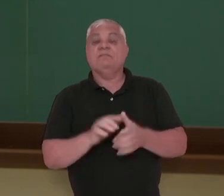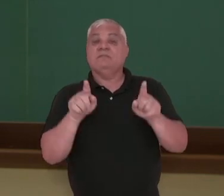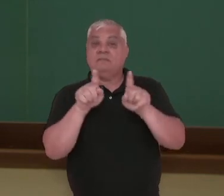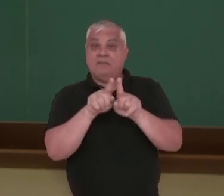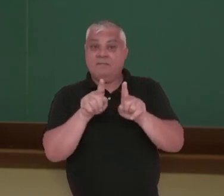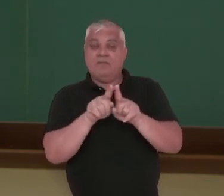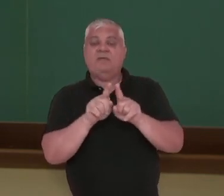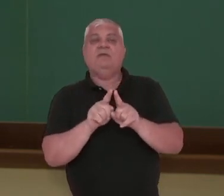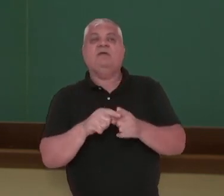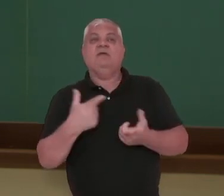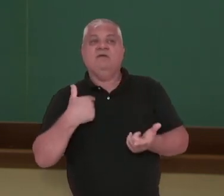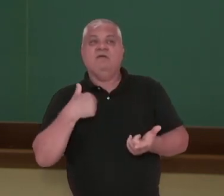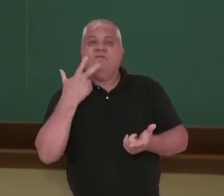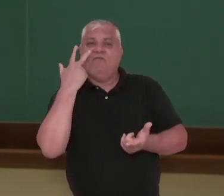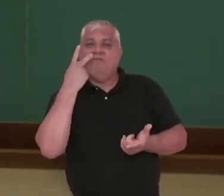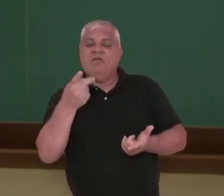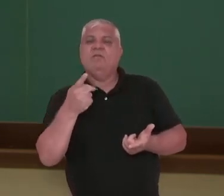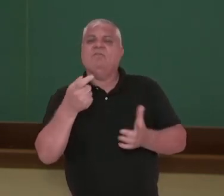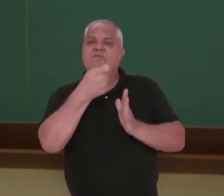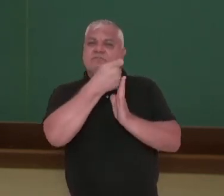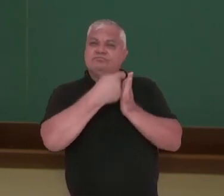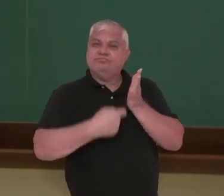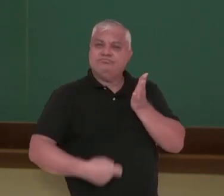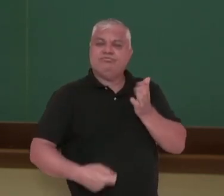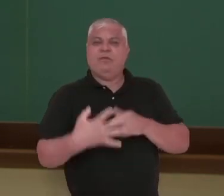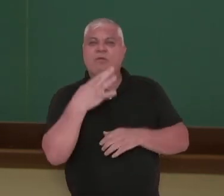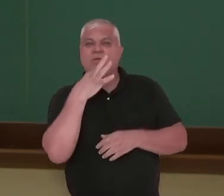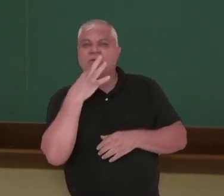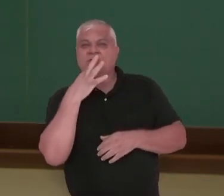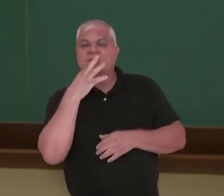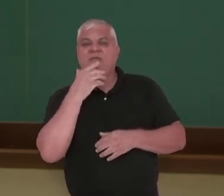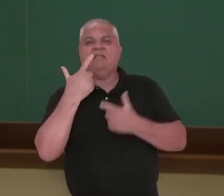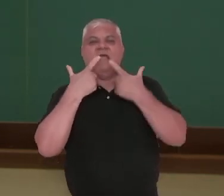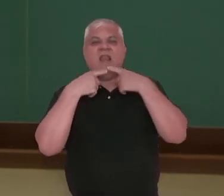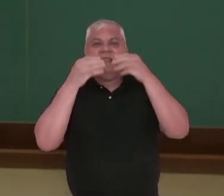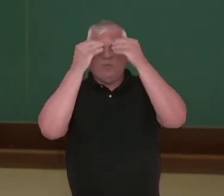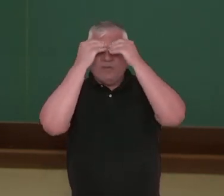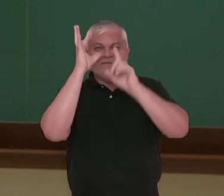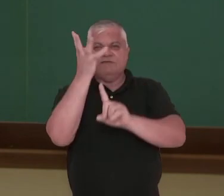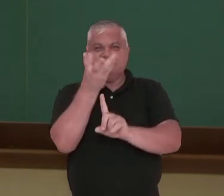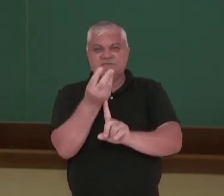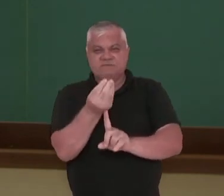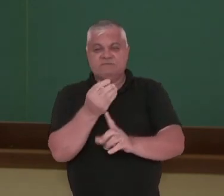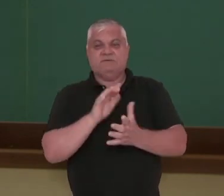Analisamos e nos mobilizamos sobre conhecimentos de linguagem artística.